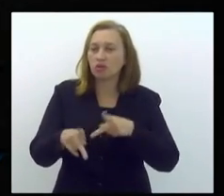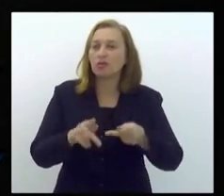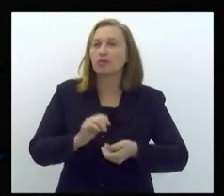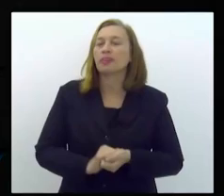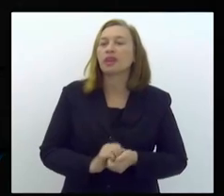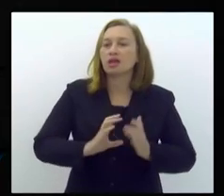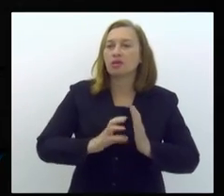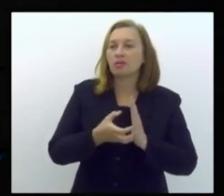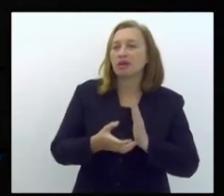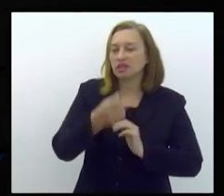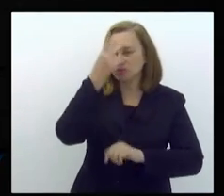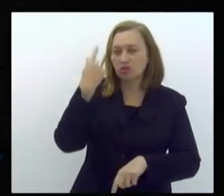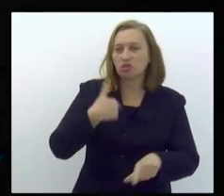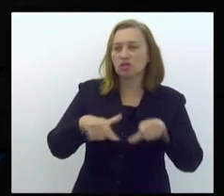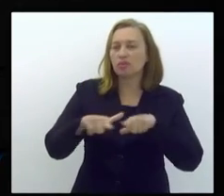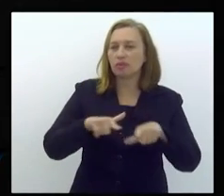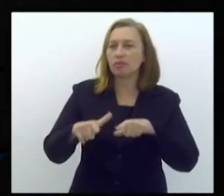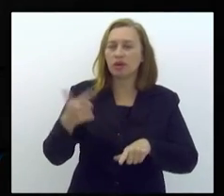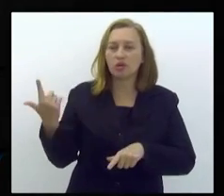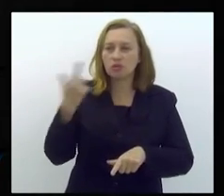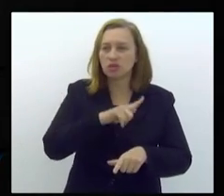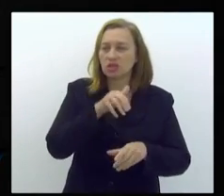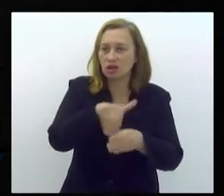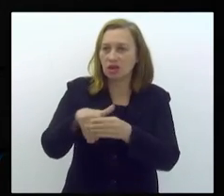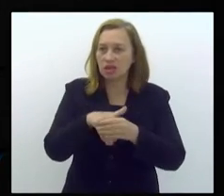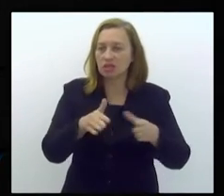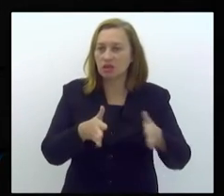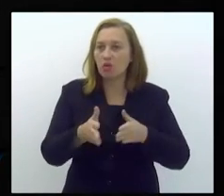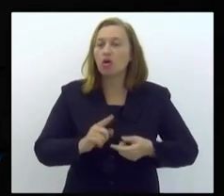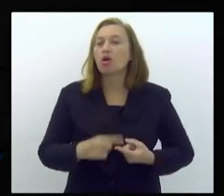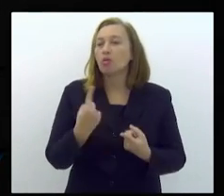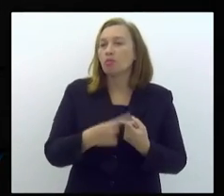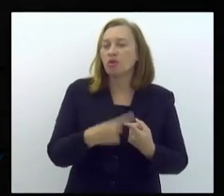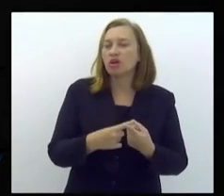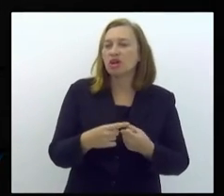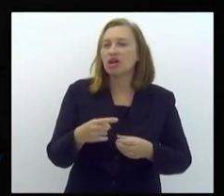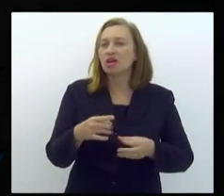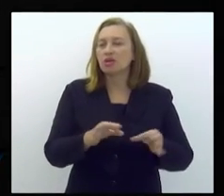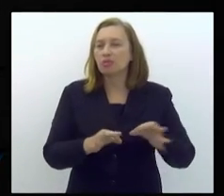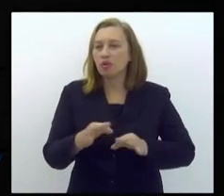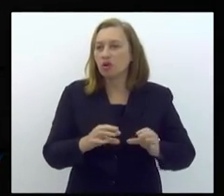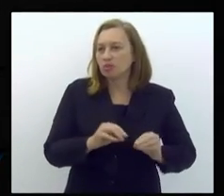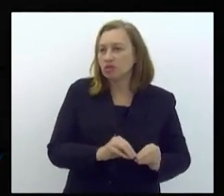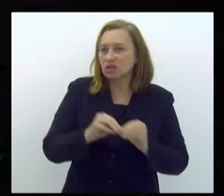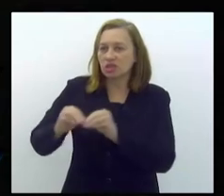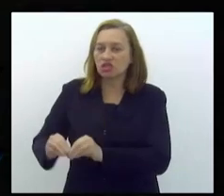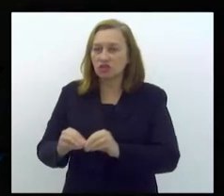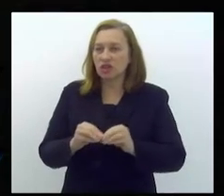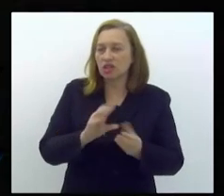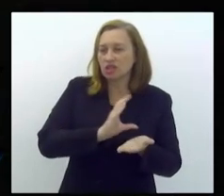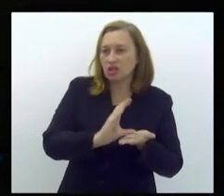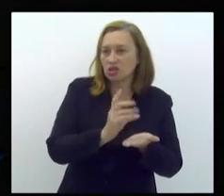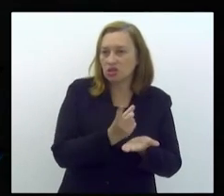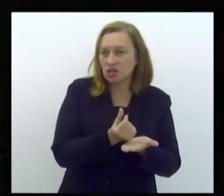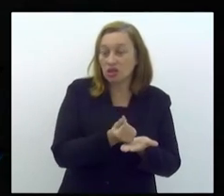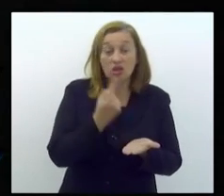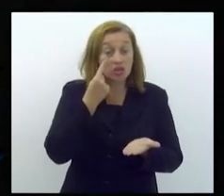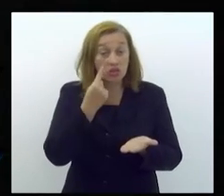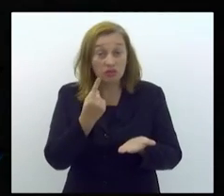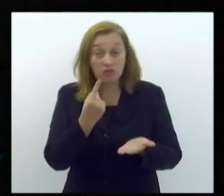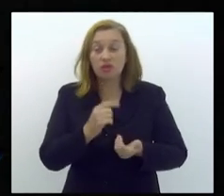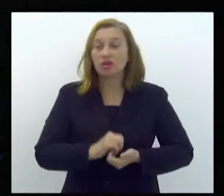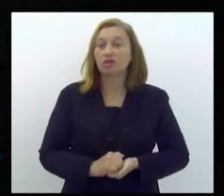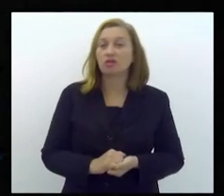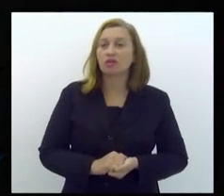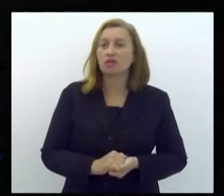do partido dos trabalhadores para ganhar eleição porque programa de transferência de renda tem que ser visto sobre a